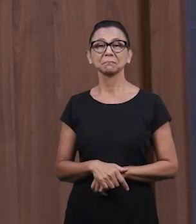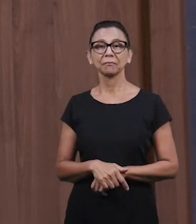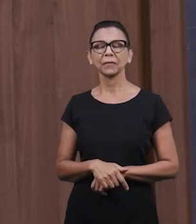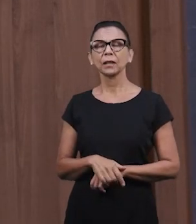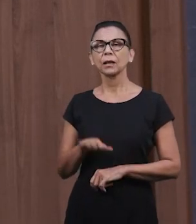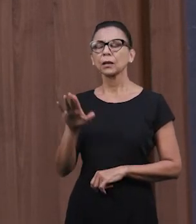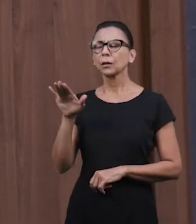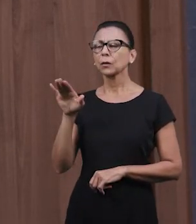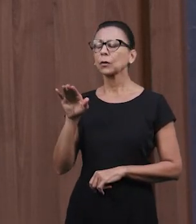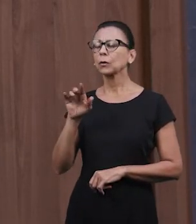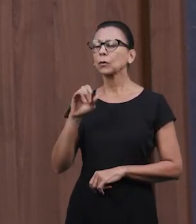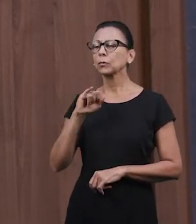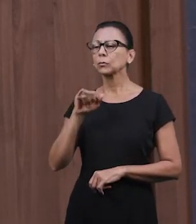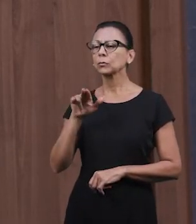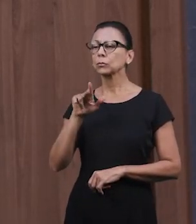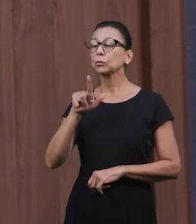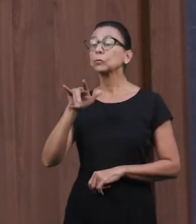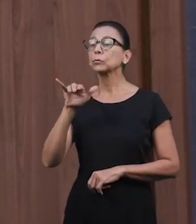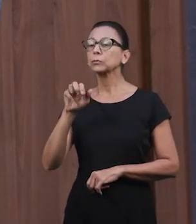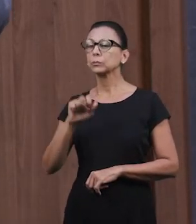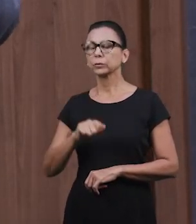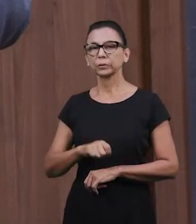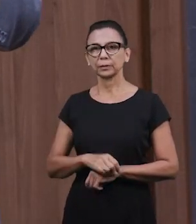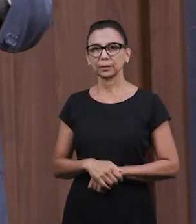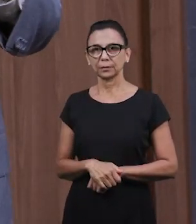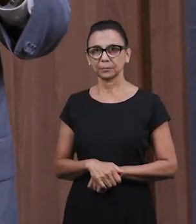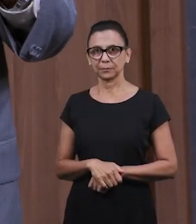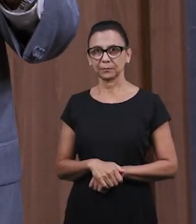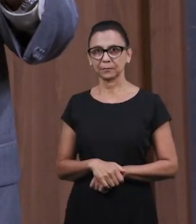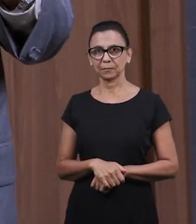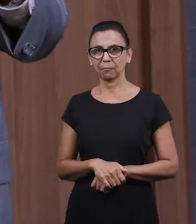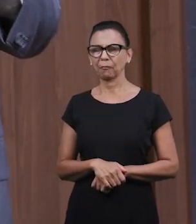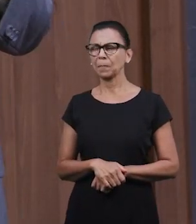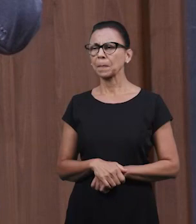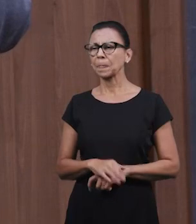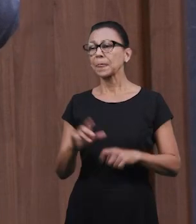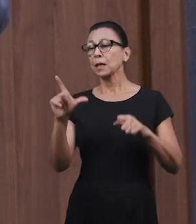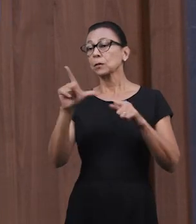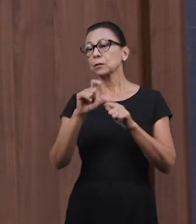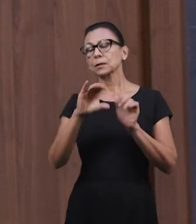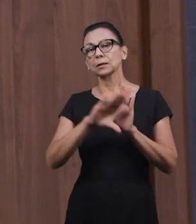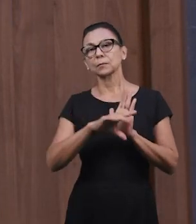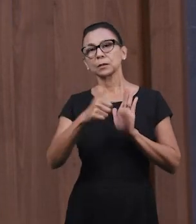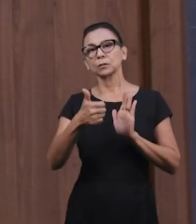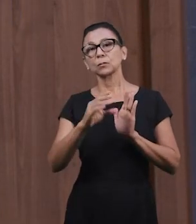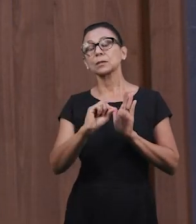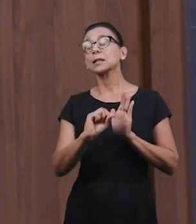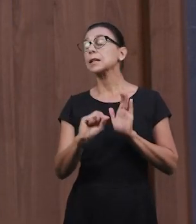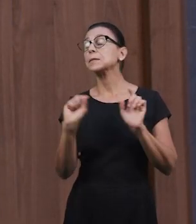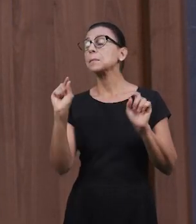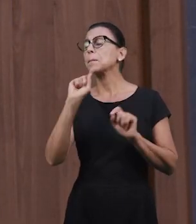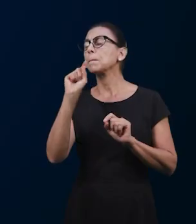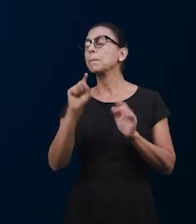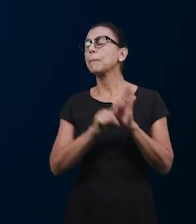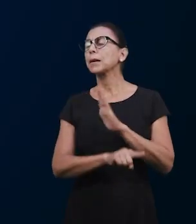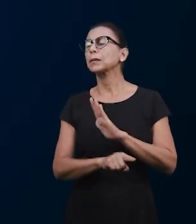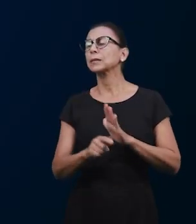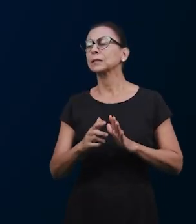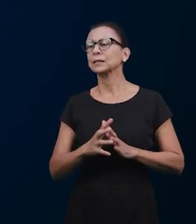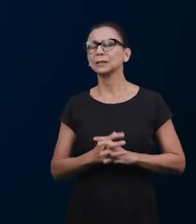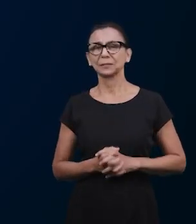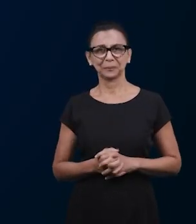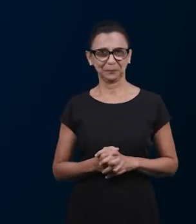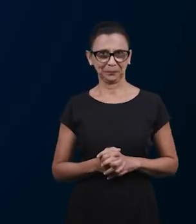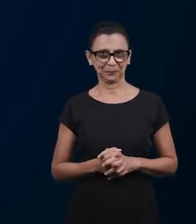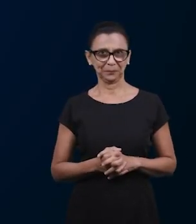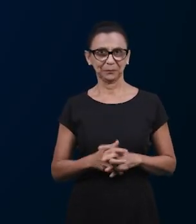resposta. Ô Júlia, que pergunta temos em Lucas capítulo 10? Fala para nós.